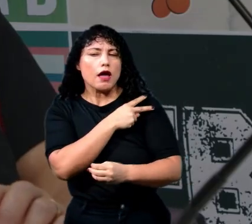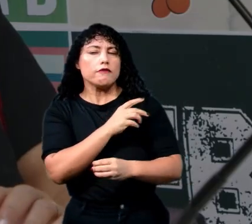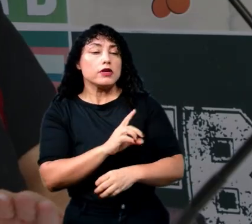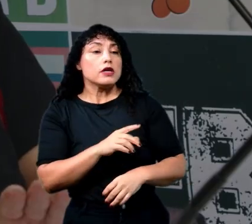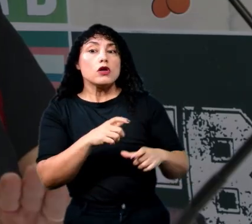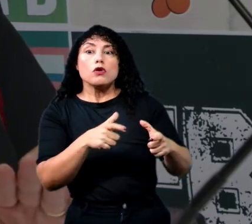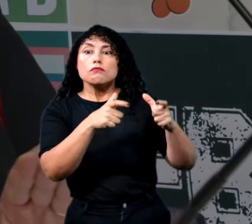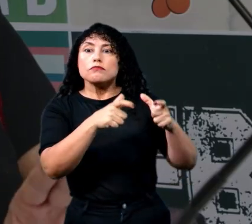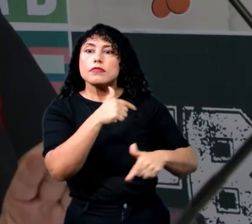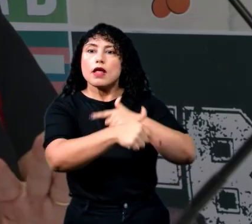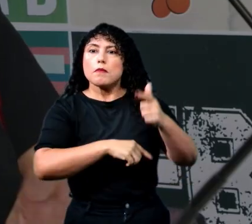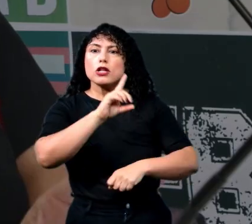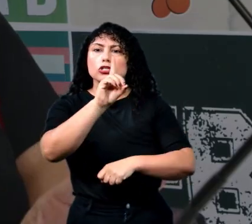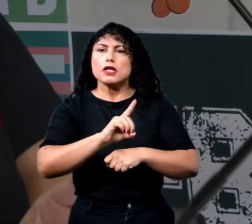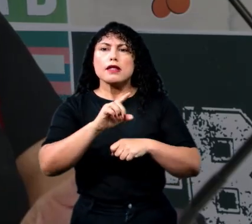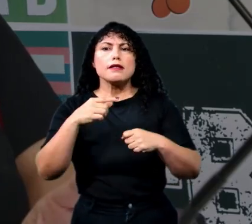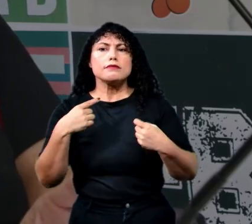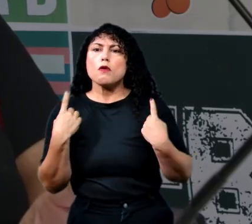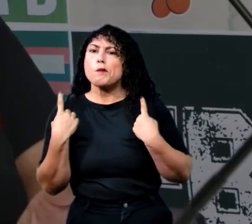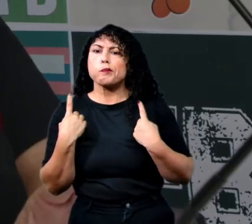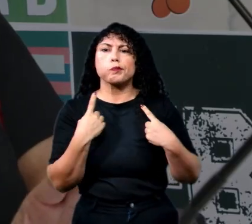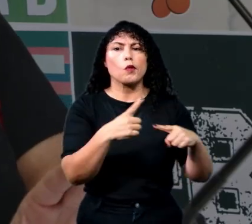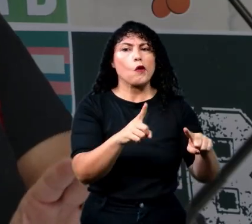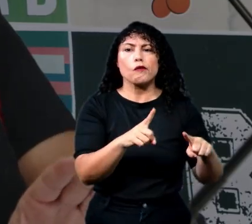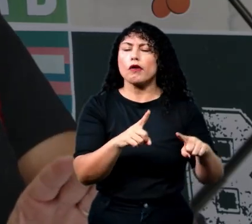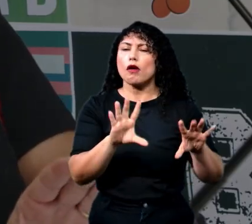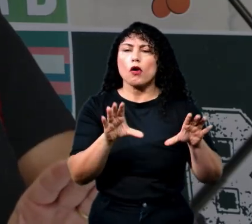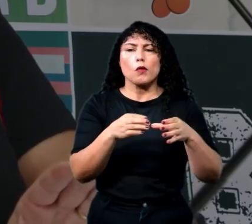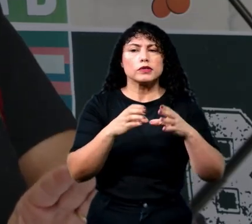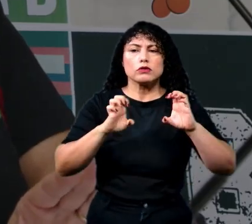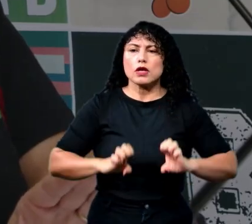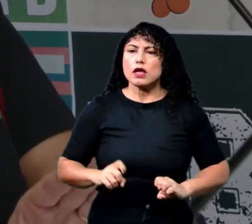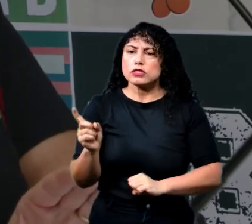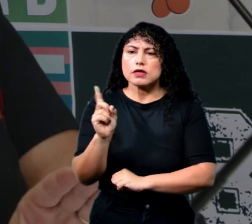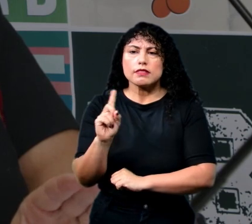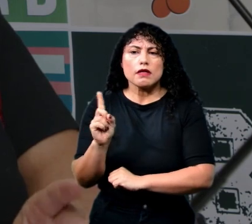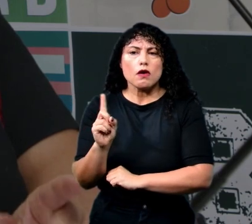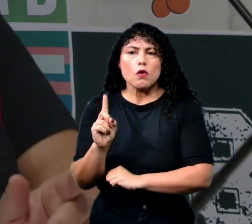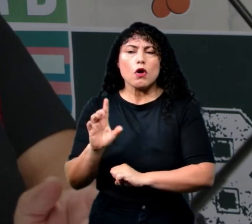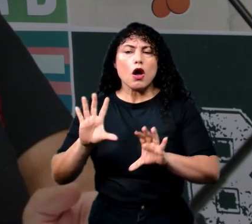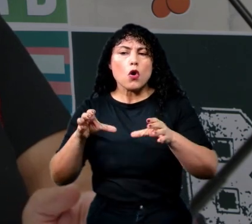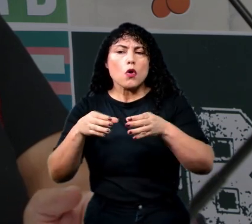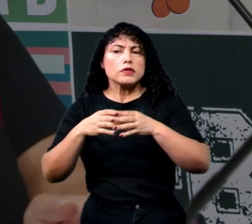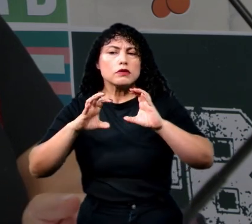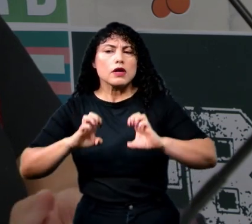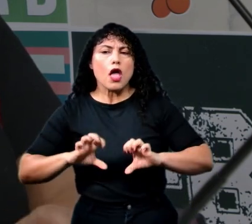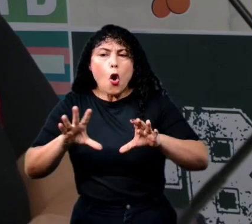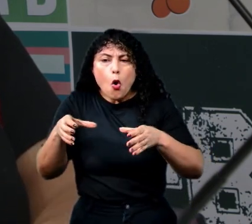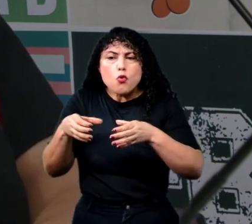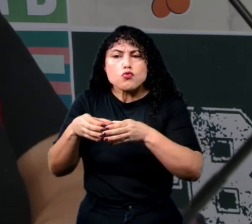direção, elas não afetam a comissão de ética também, né? A comissão de ética é um